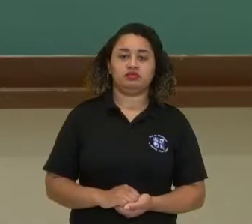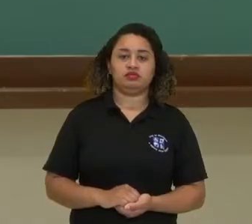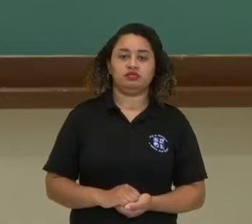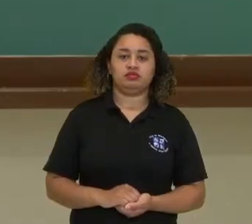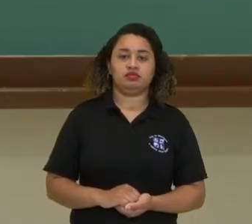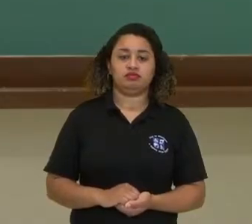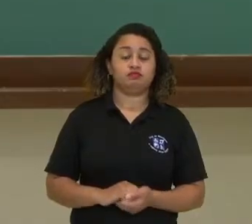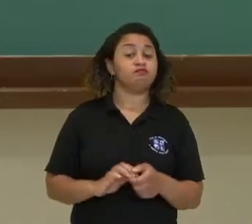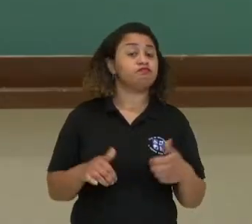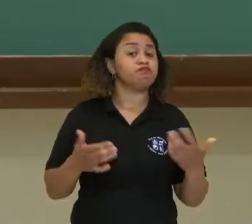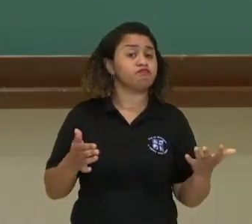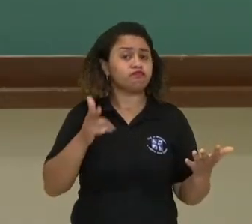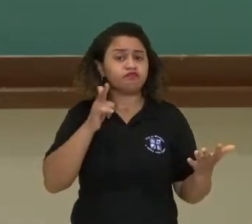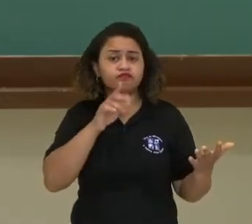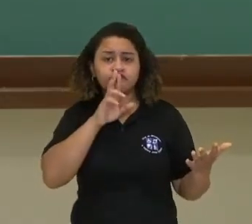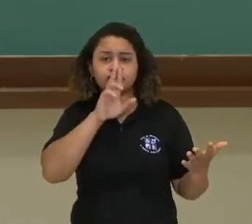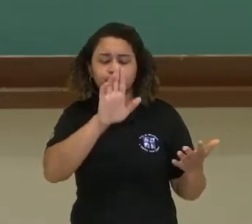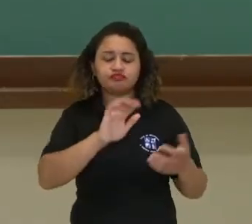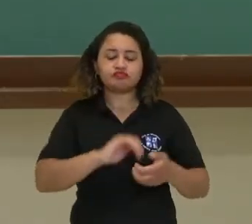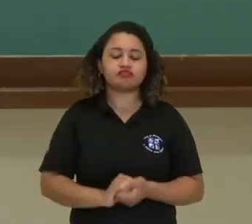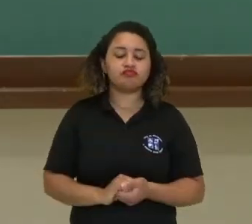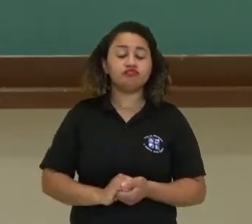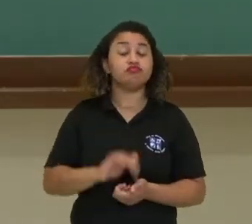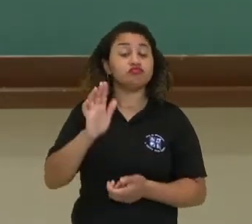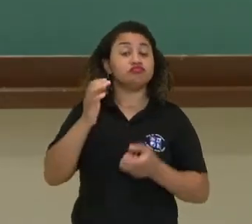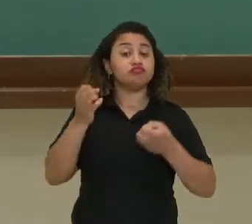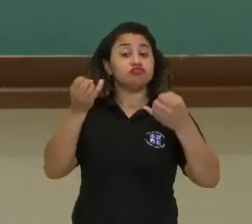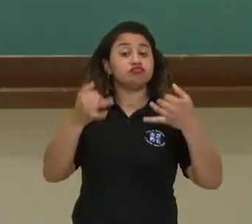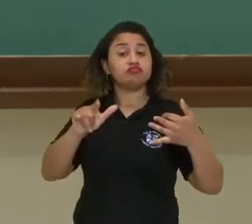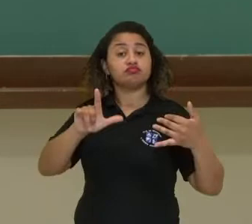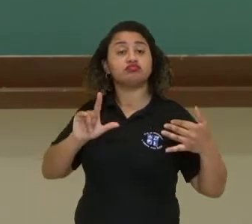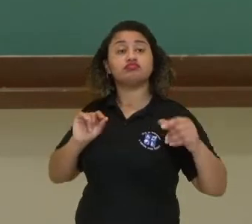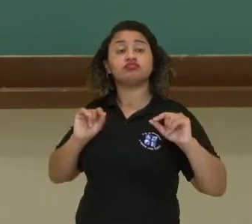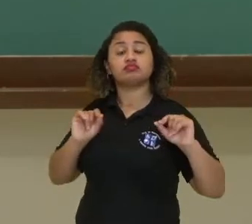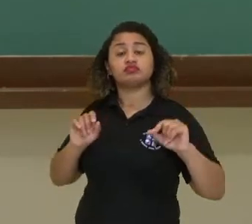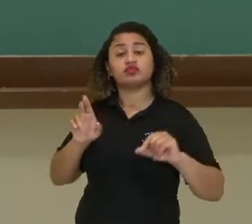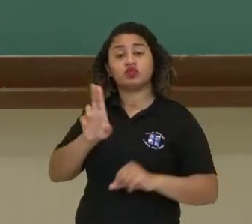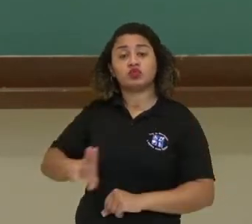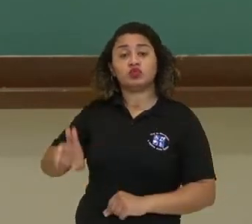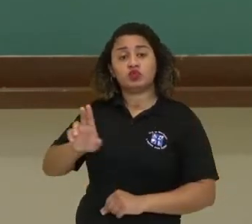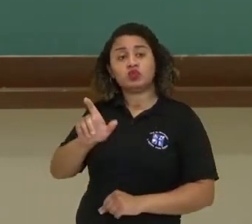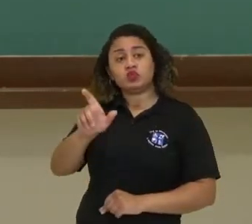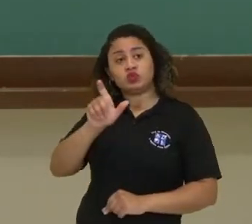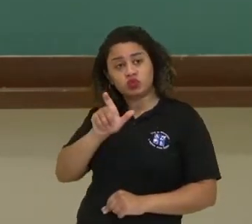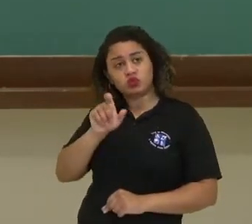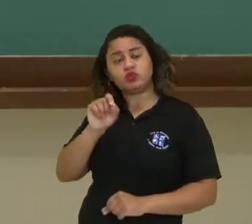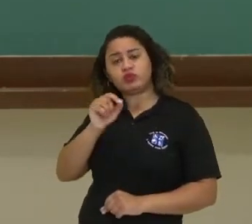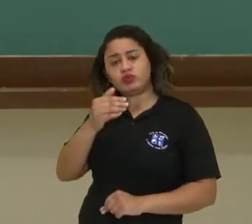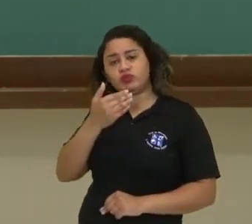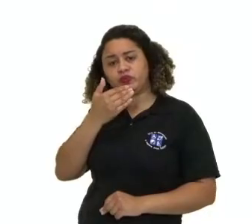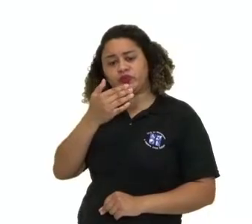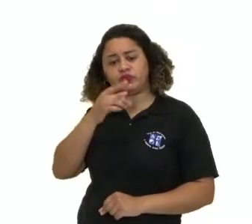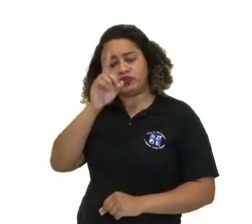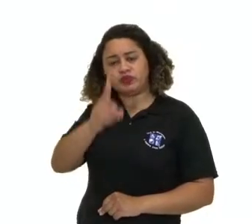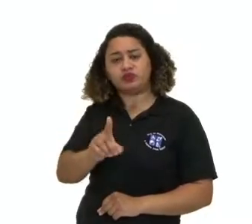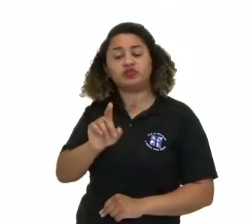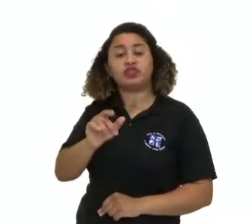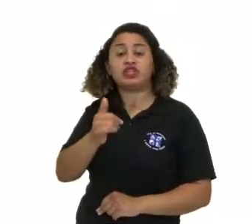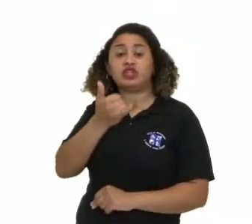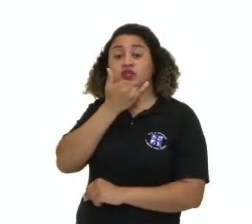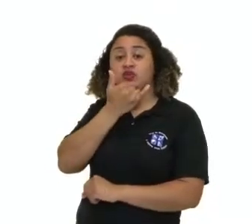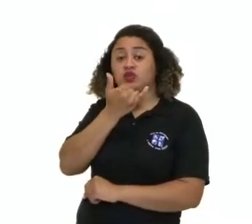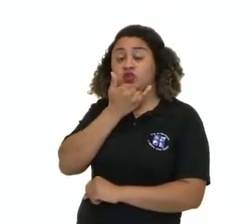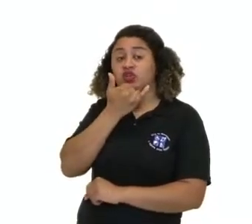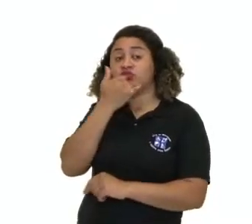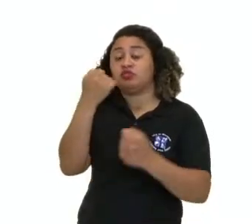E aí, o que você respondeu? Como eu já havia dito, quando ele usou a palavra no imperativo, que é desculpe, ele